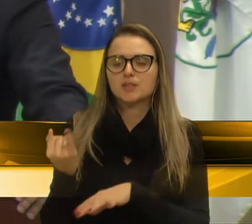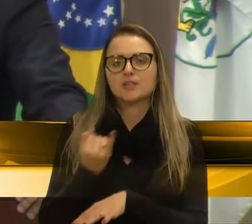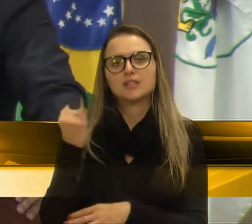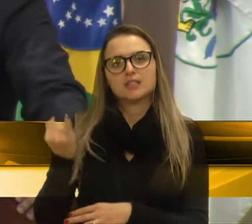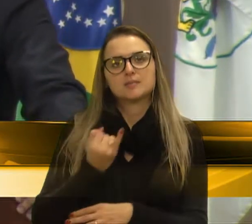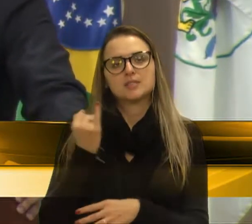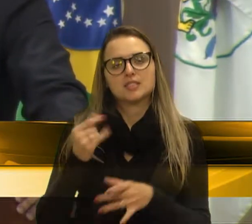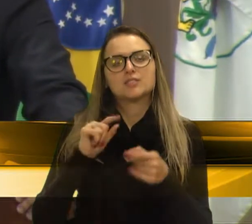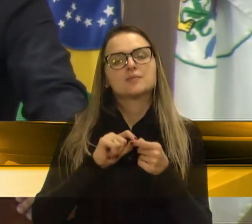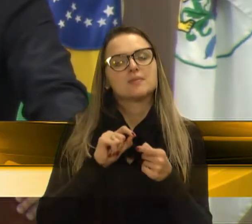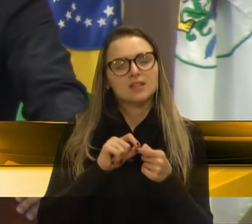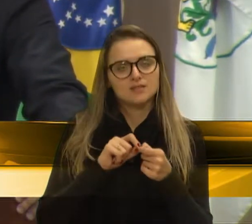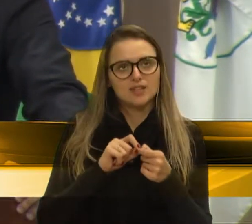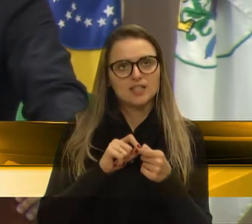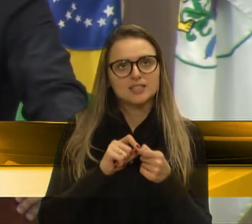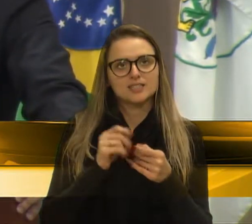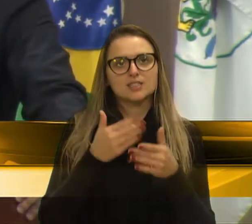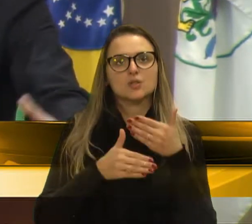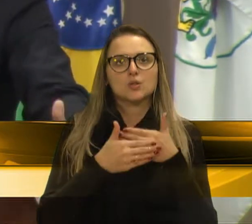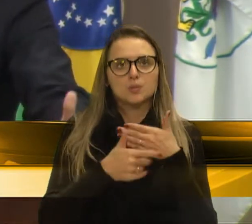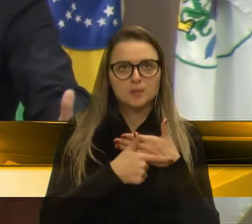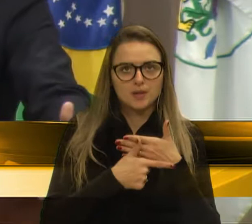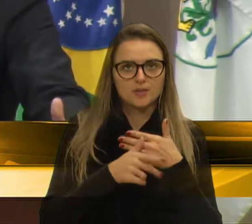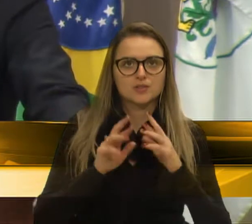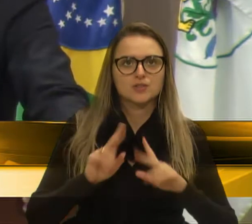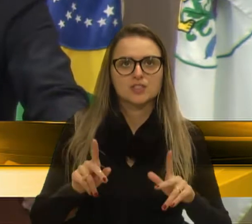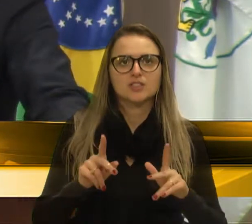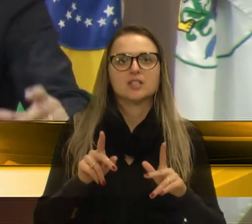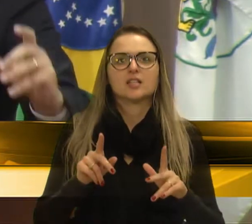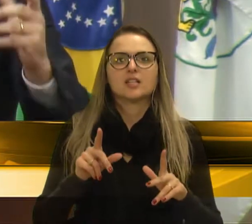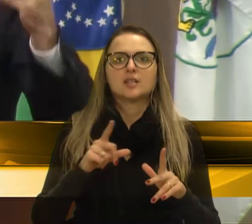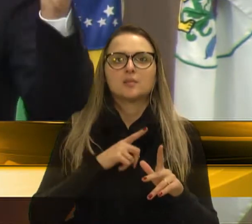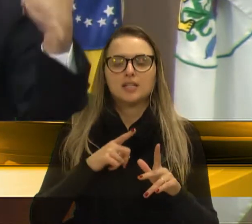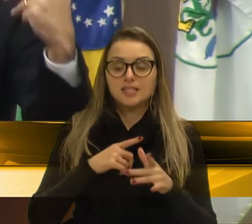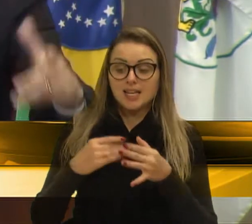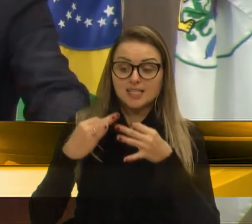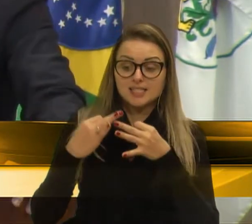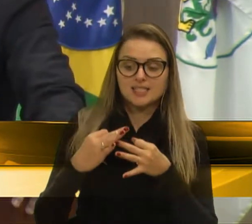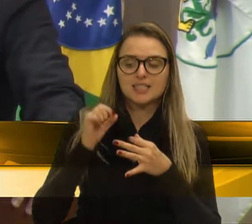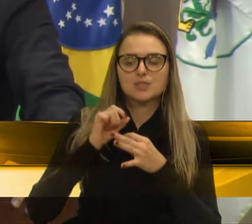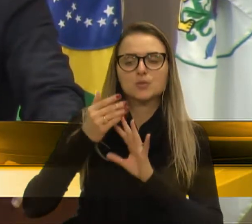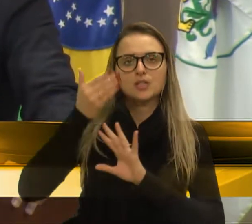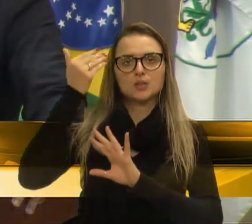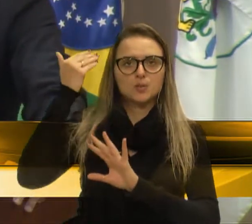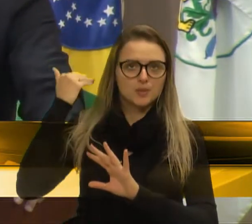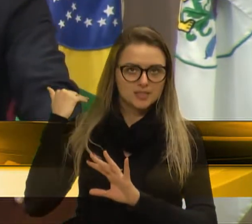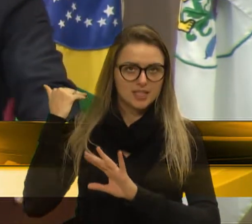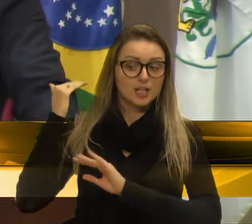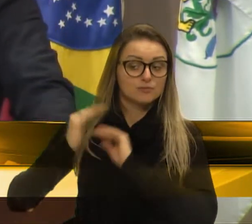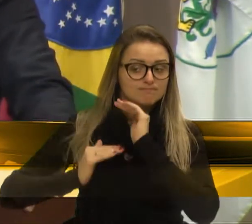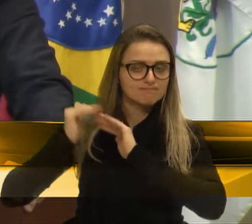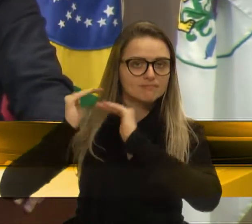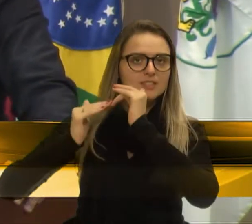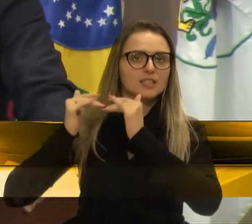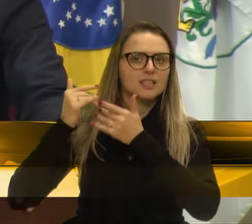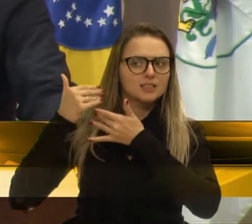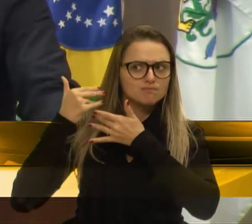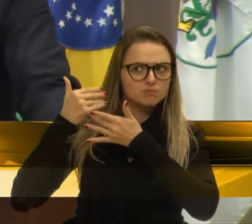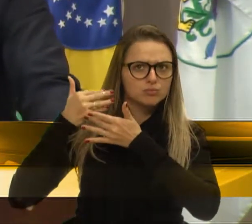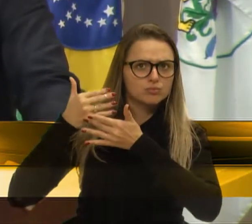realmente faz toda a diferença para a gente consagrar convicções que lá atrás a gente construiu, e teve momento da minha vida